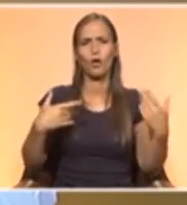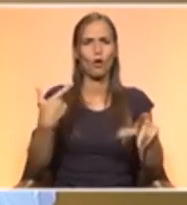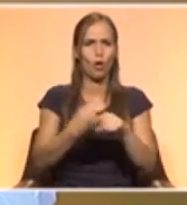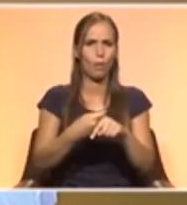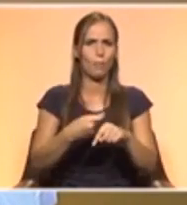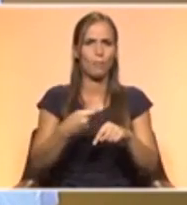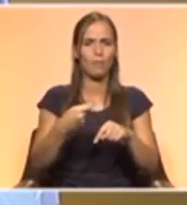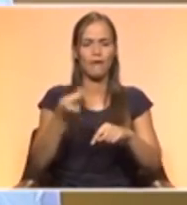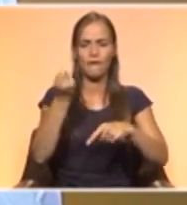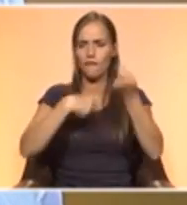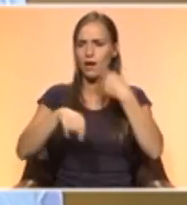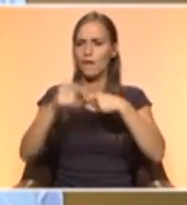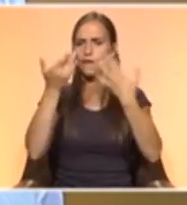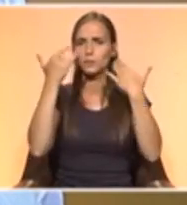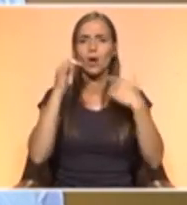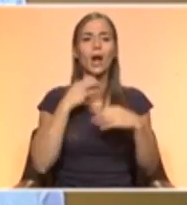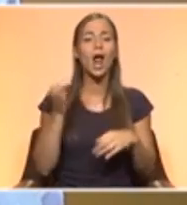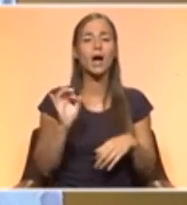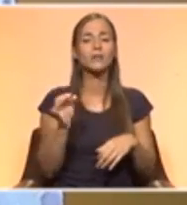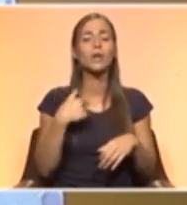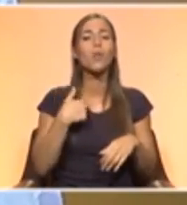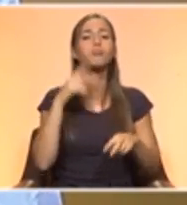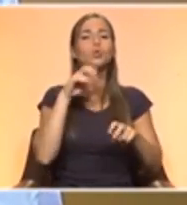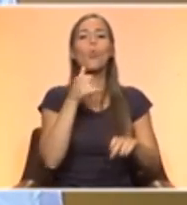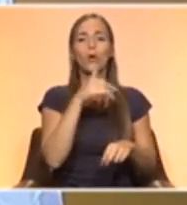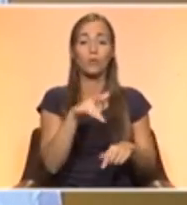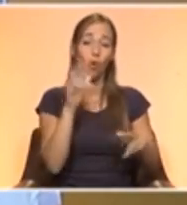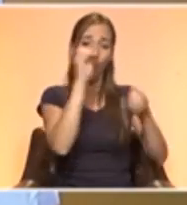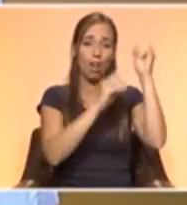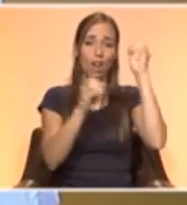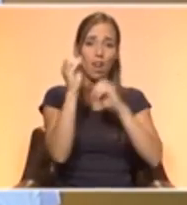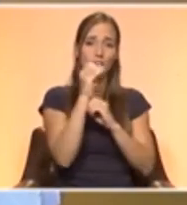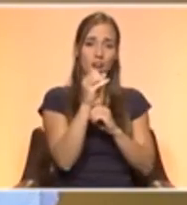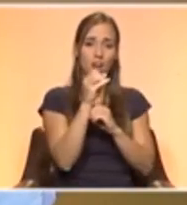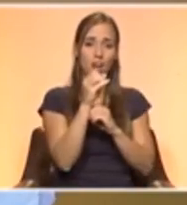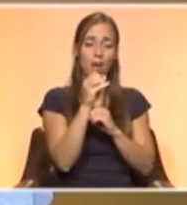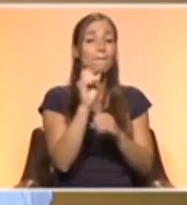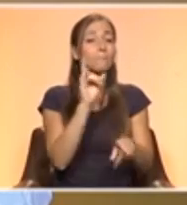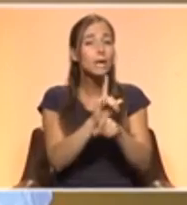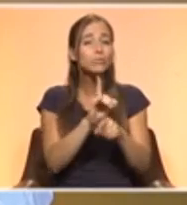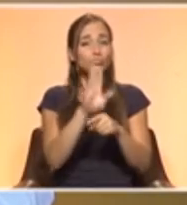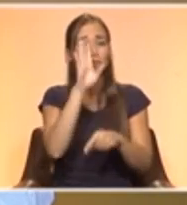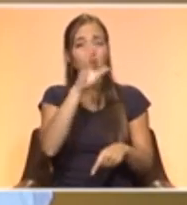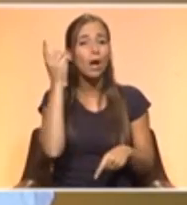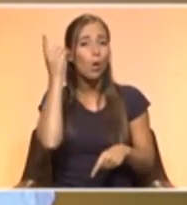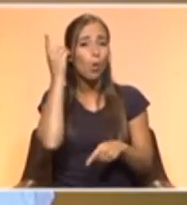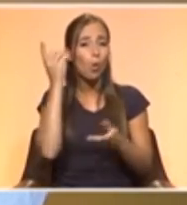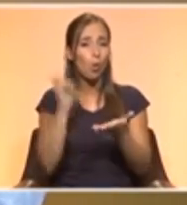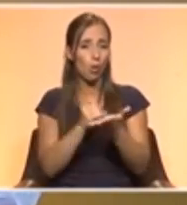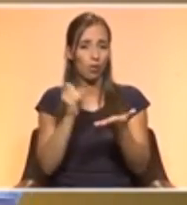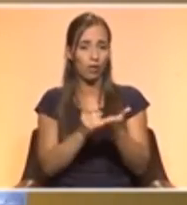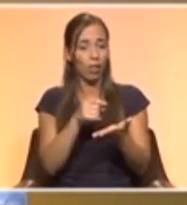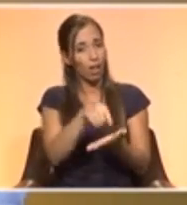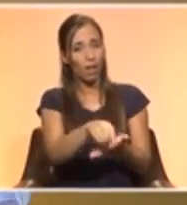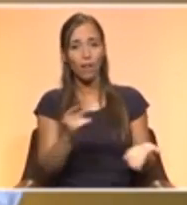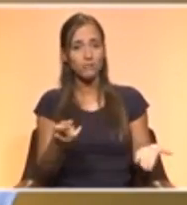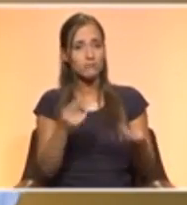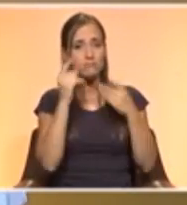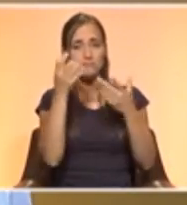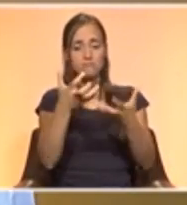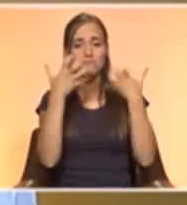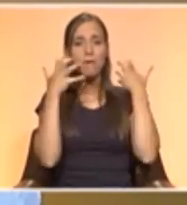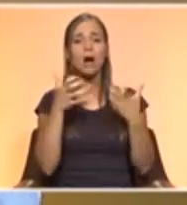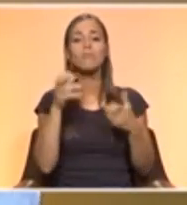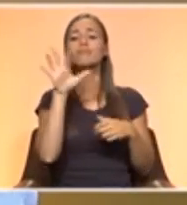ver informação gratuita é no Google que eu pesquiso não é mais lado nenhum mesmo no Smartphone e por iso é que aqui eu gostaria de discordar da sua visão e até é Bom estos